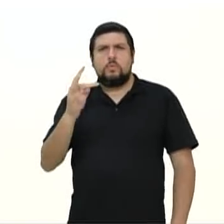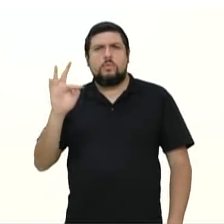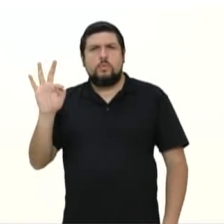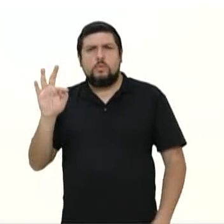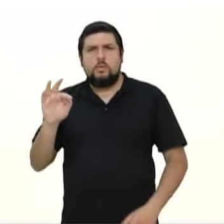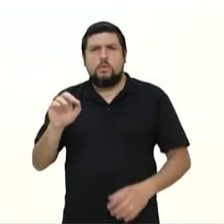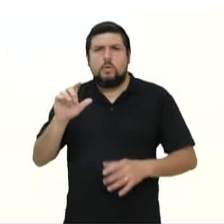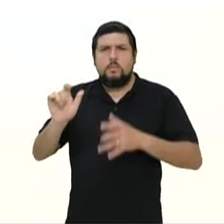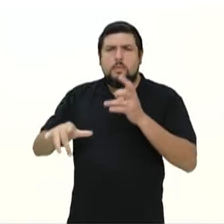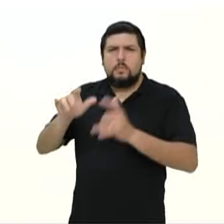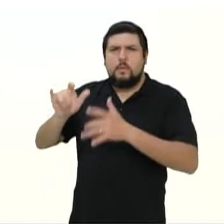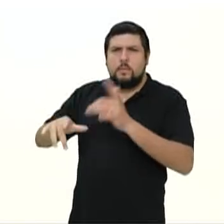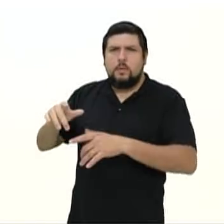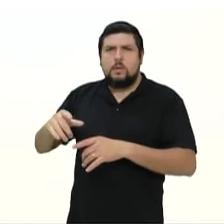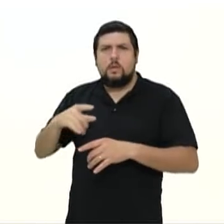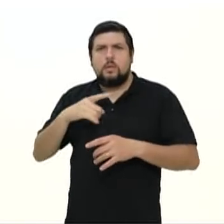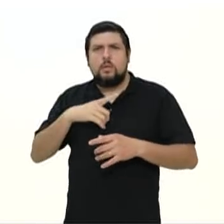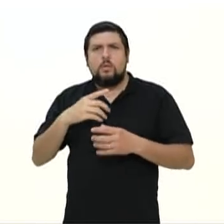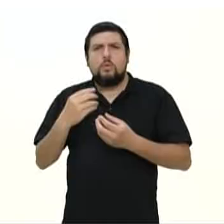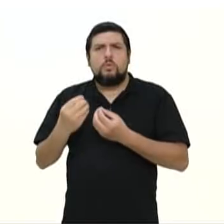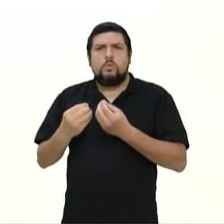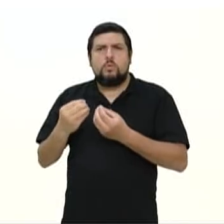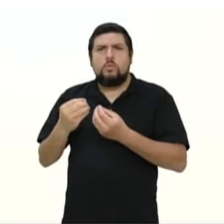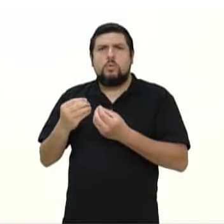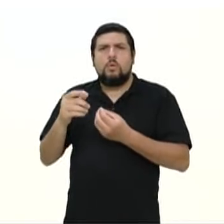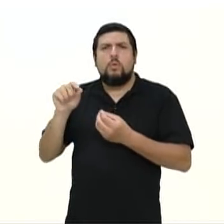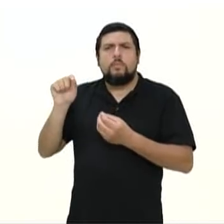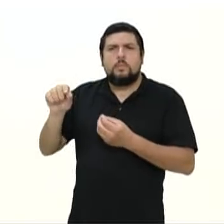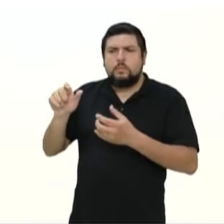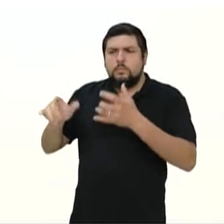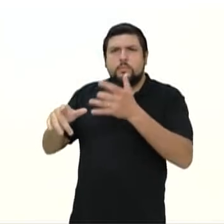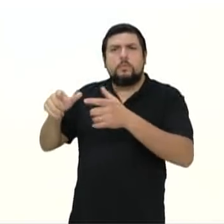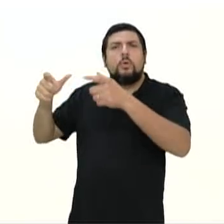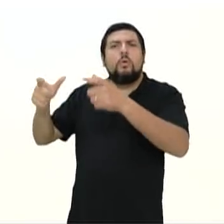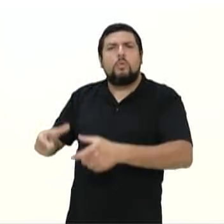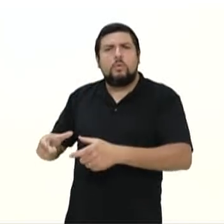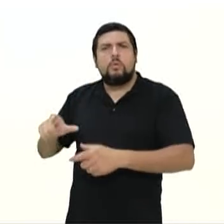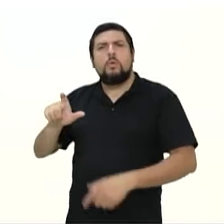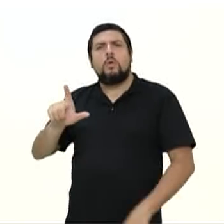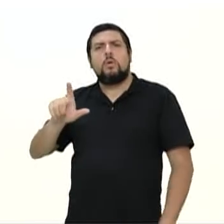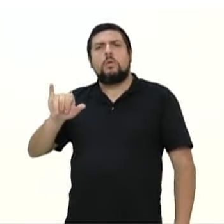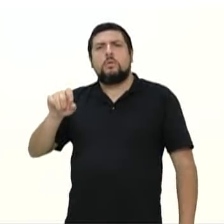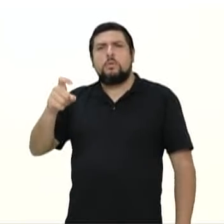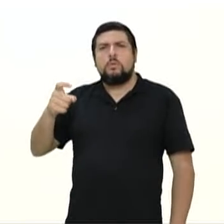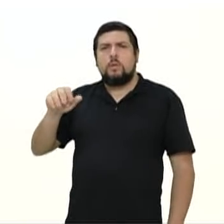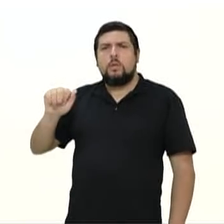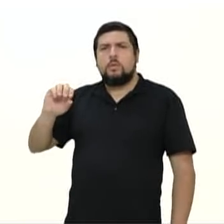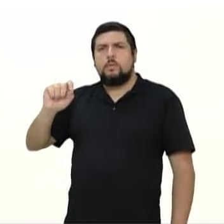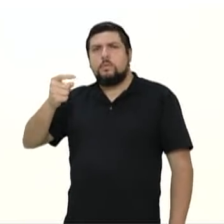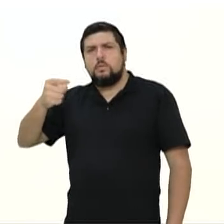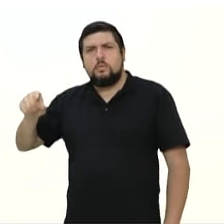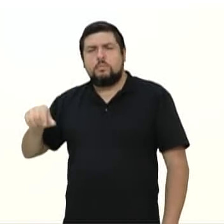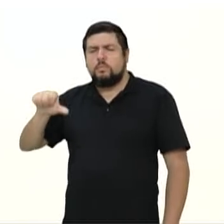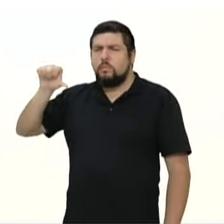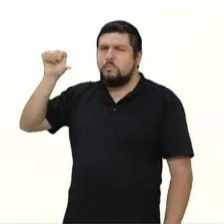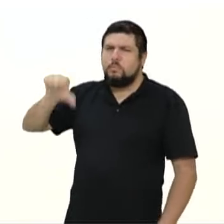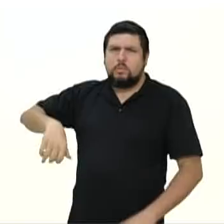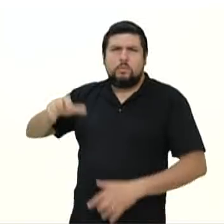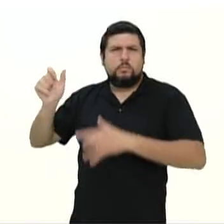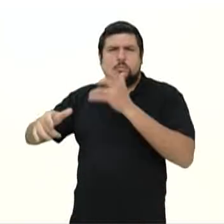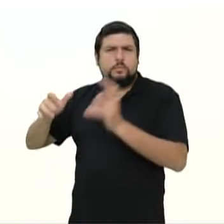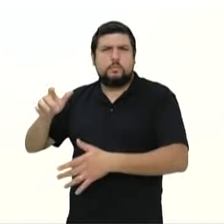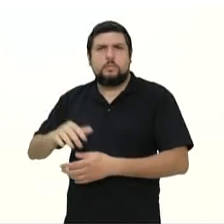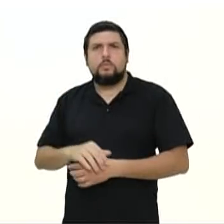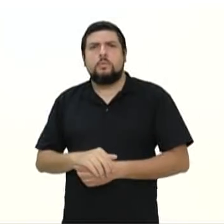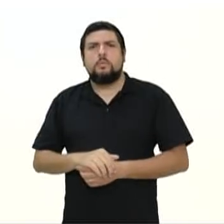Federal tinham como destinação final o lixão. A pior forma possível de descarte.